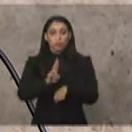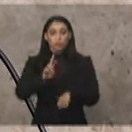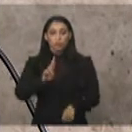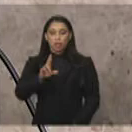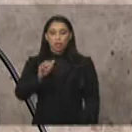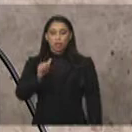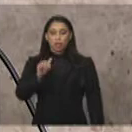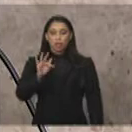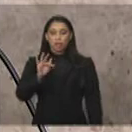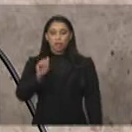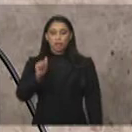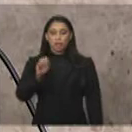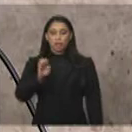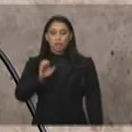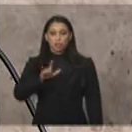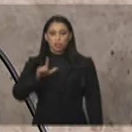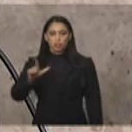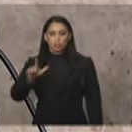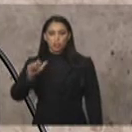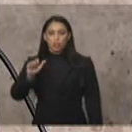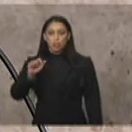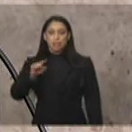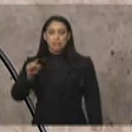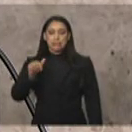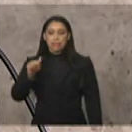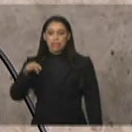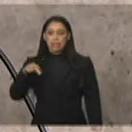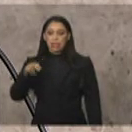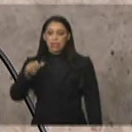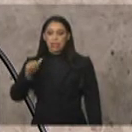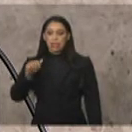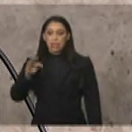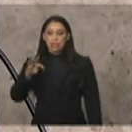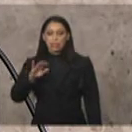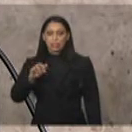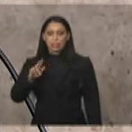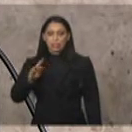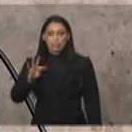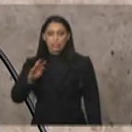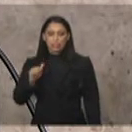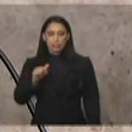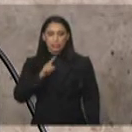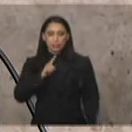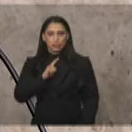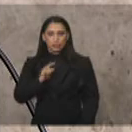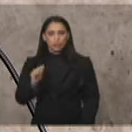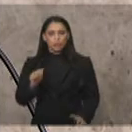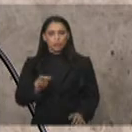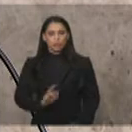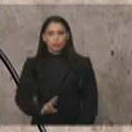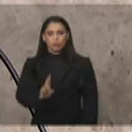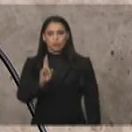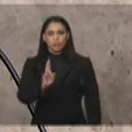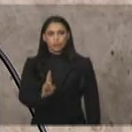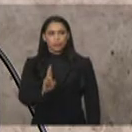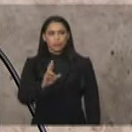Augusto Ferreira Zanatta, que falará pela Associação Data Privacy Brasil de